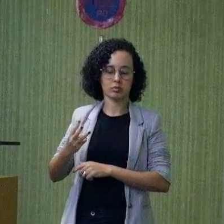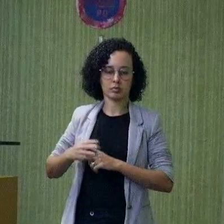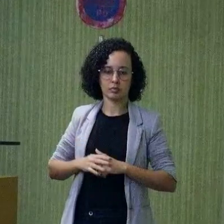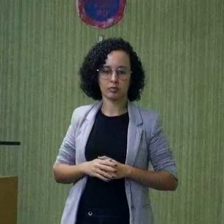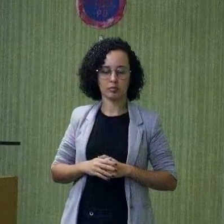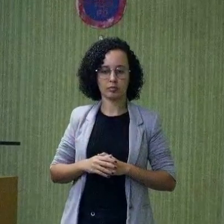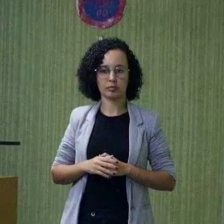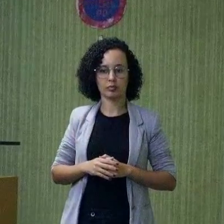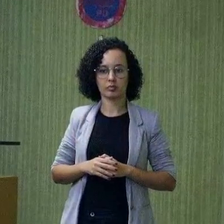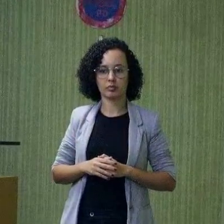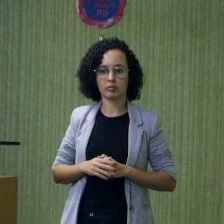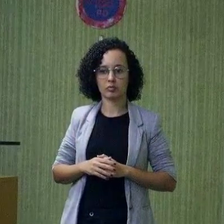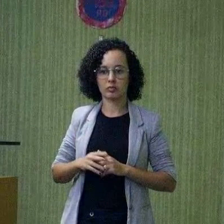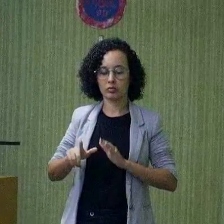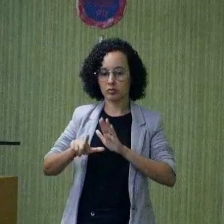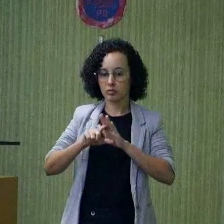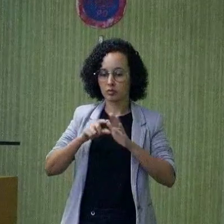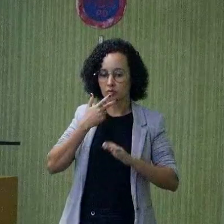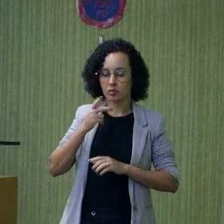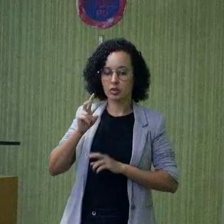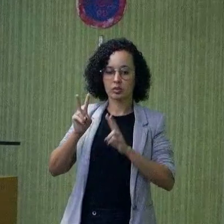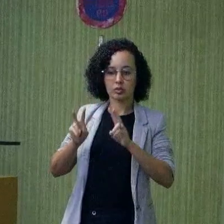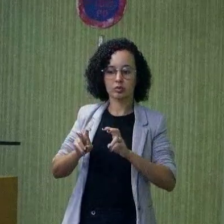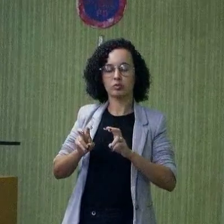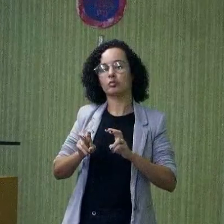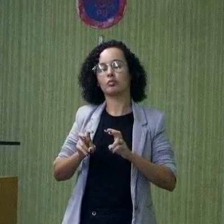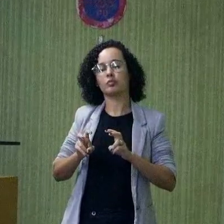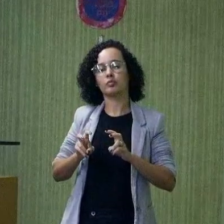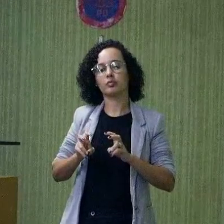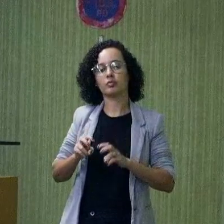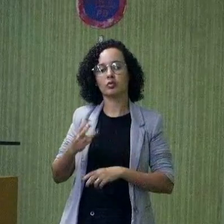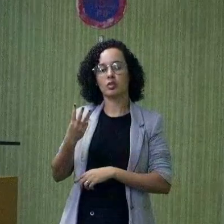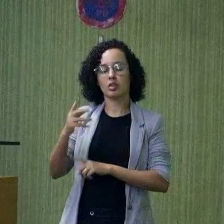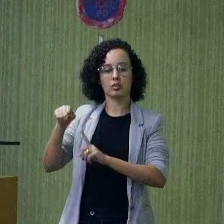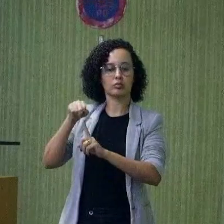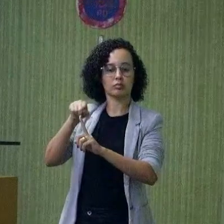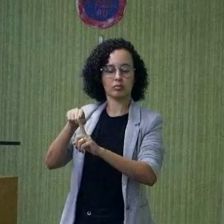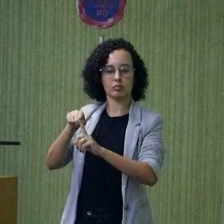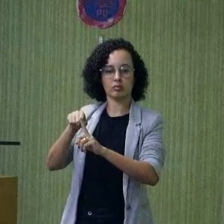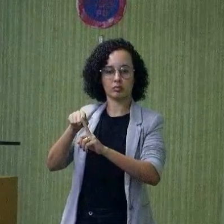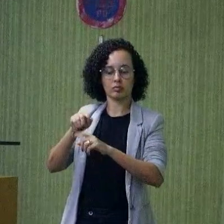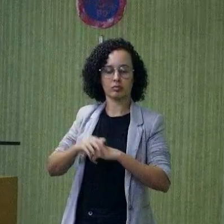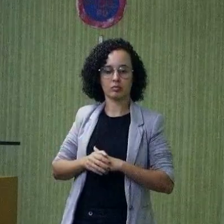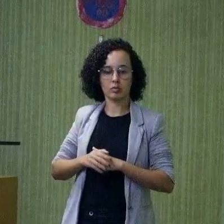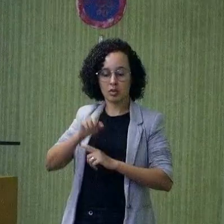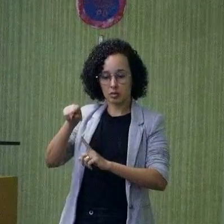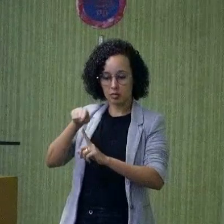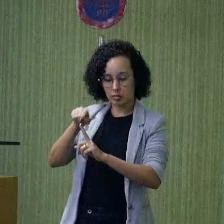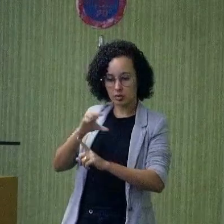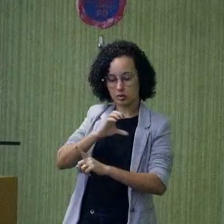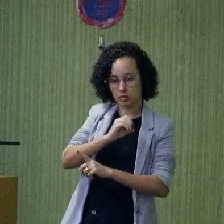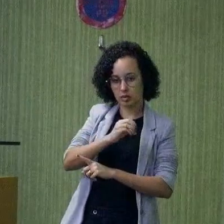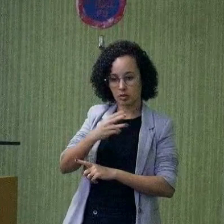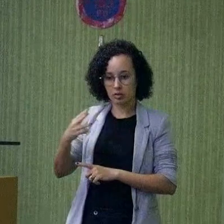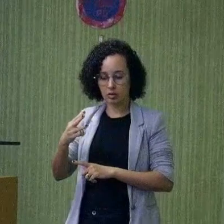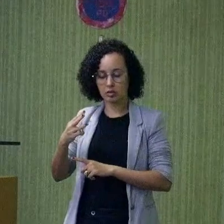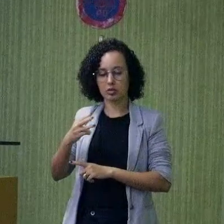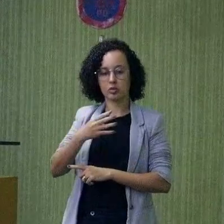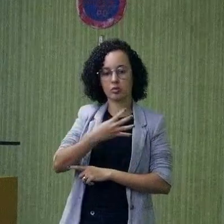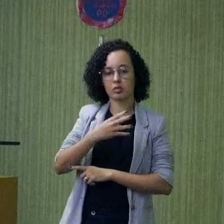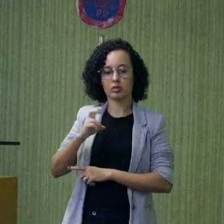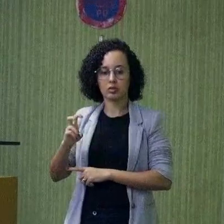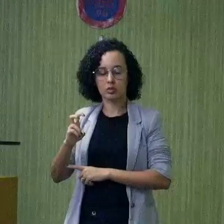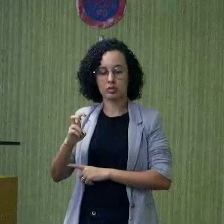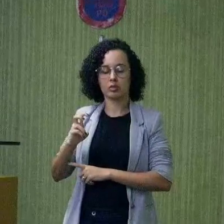verdade ali fala-se de de de de três metas a meta de 0 a TR a meta de 4 a 5 e a meta de redução da